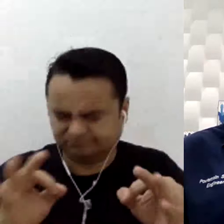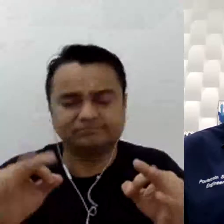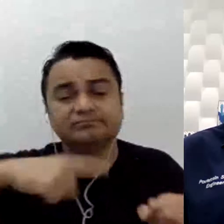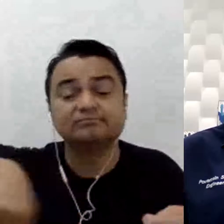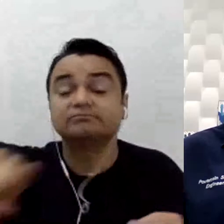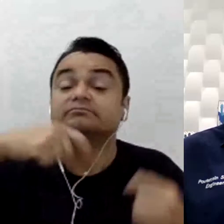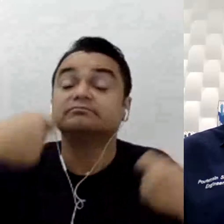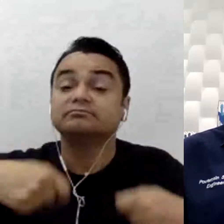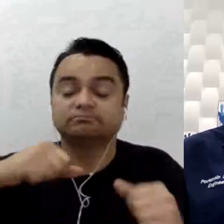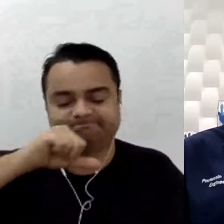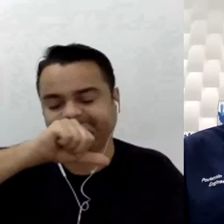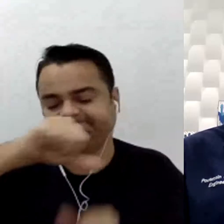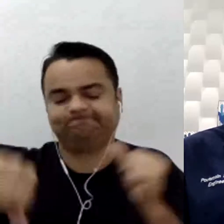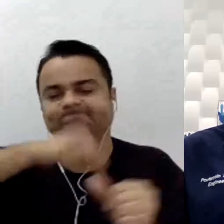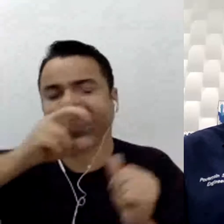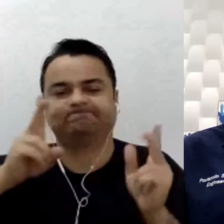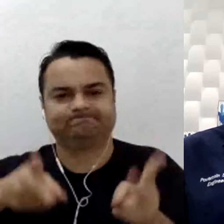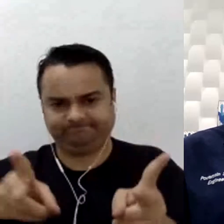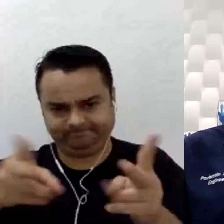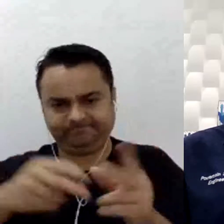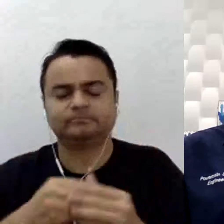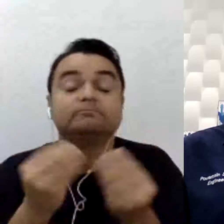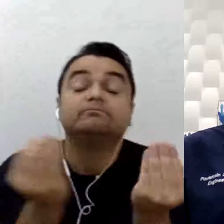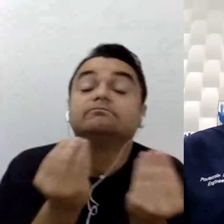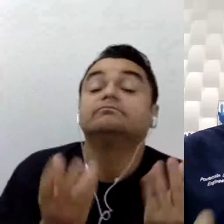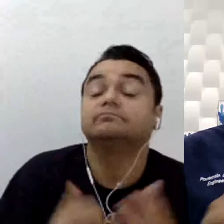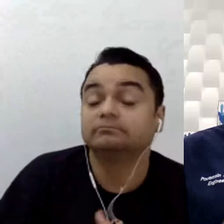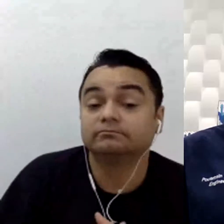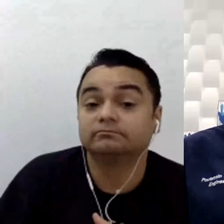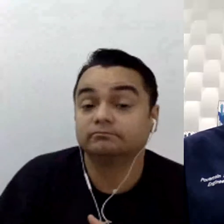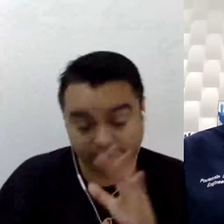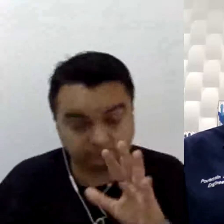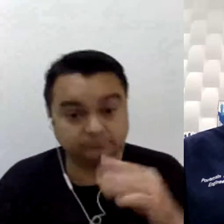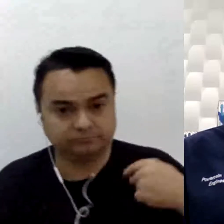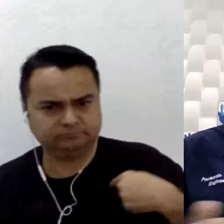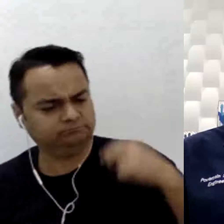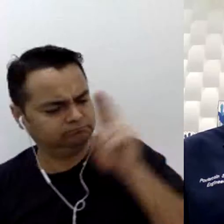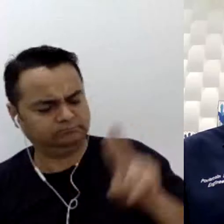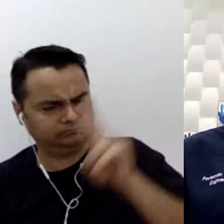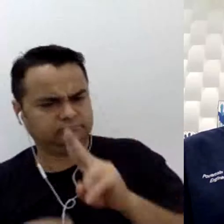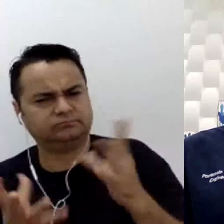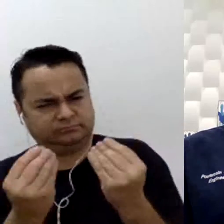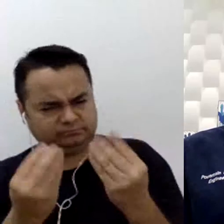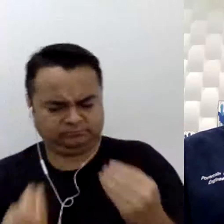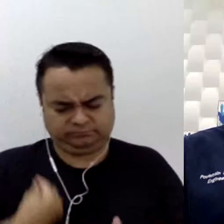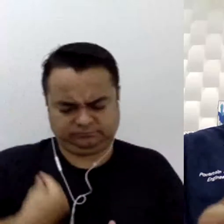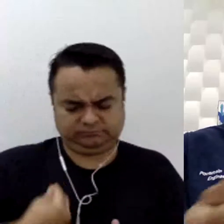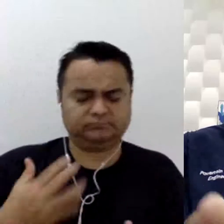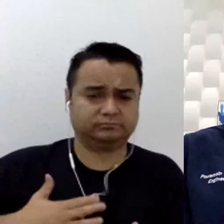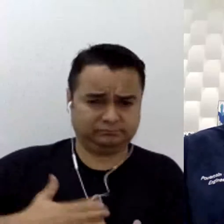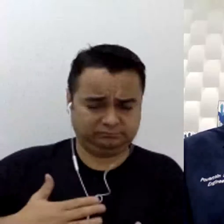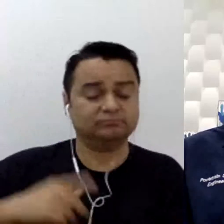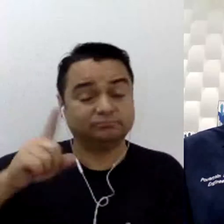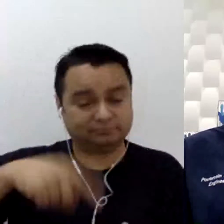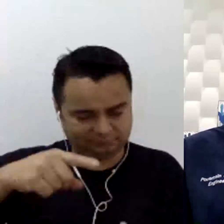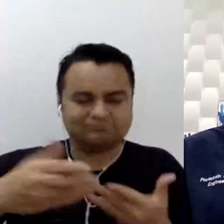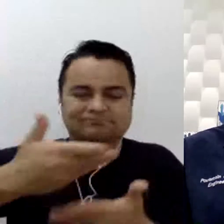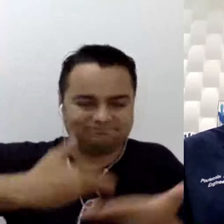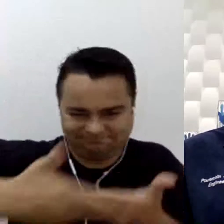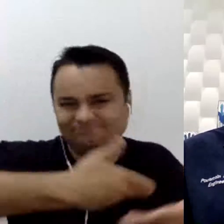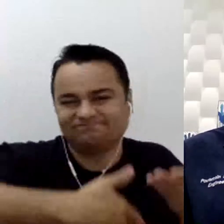nos transformando continuamente. Como? Né? E isso eu usei muito na minha vida. Participando, como vocês estão